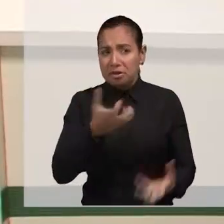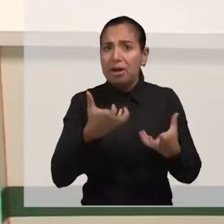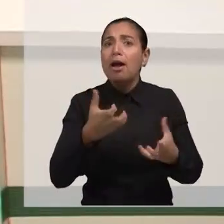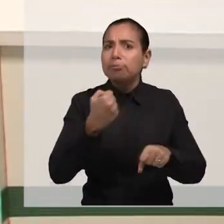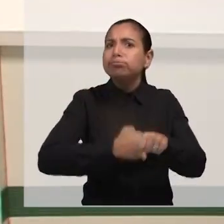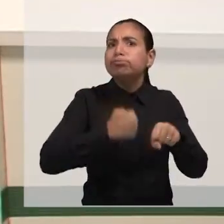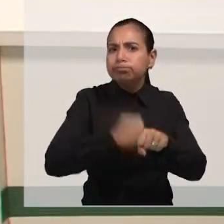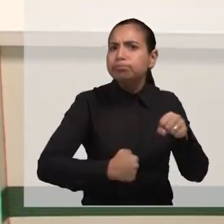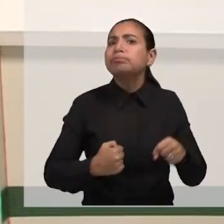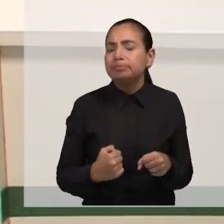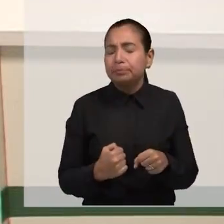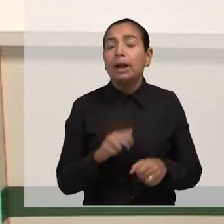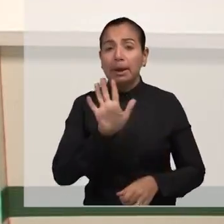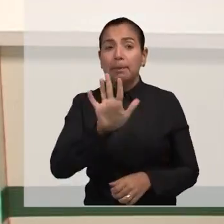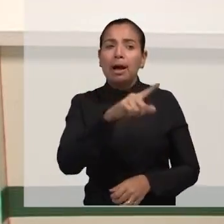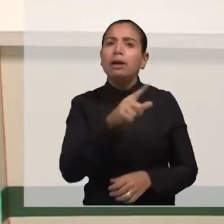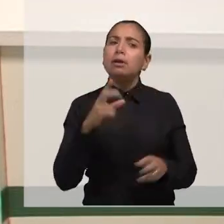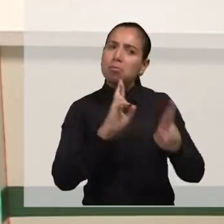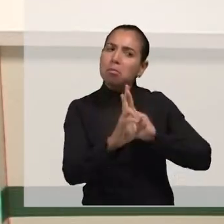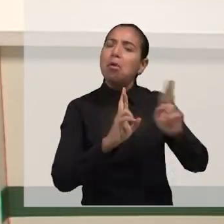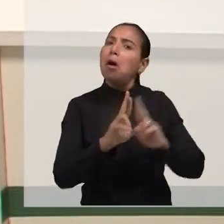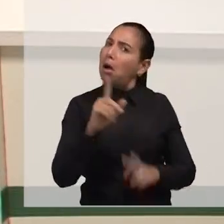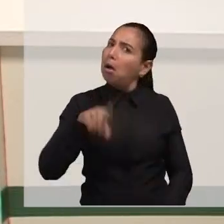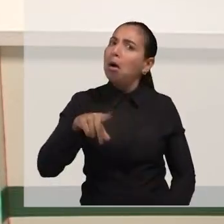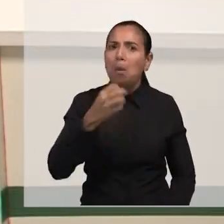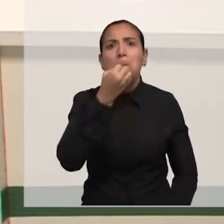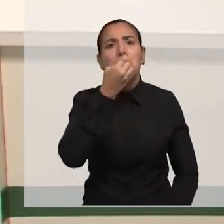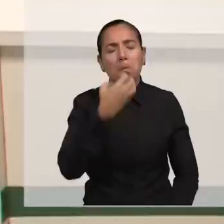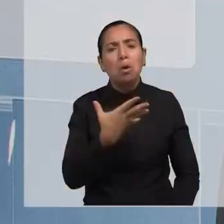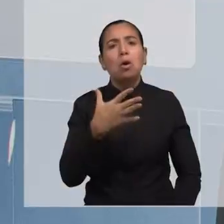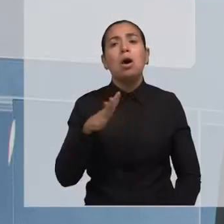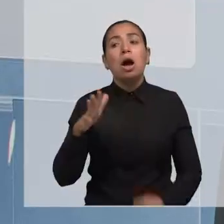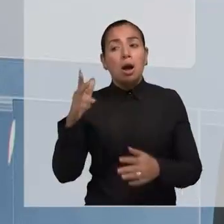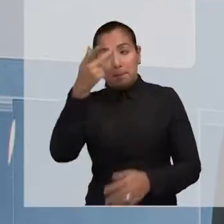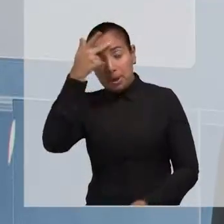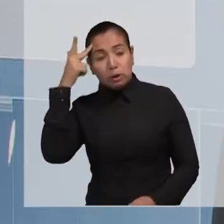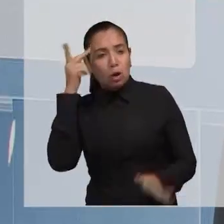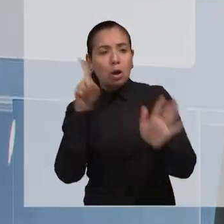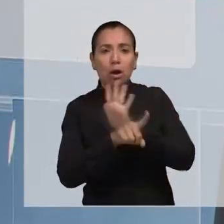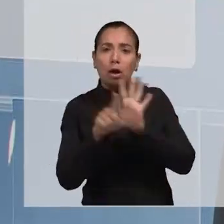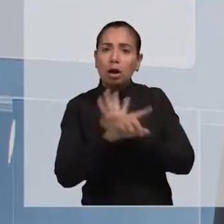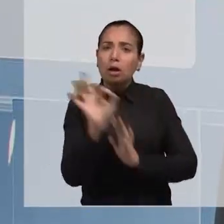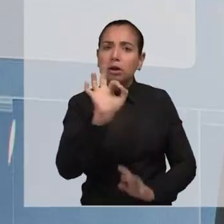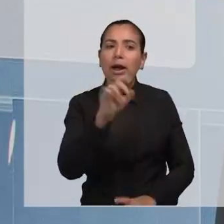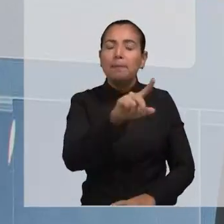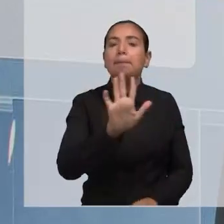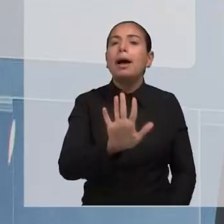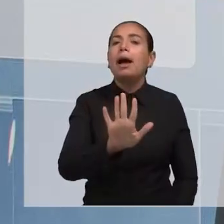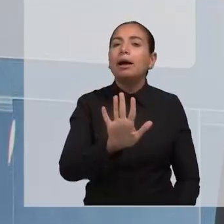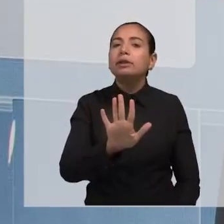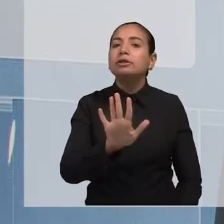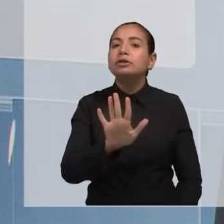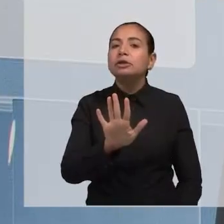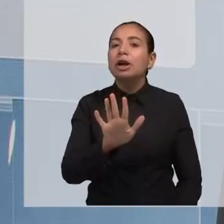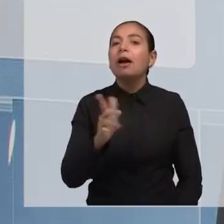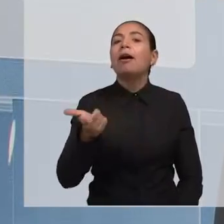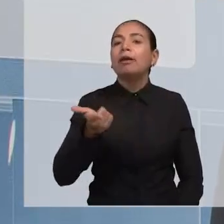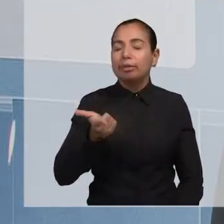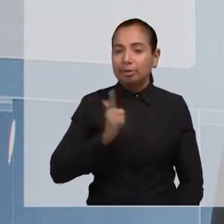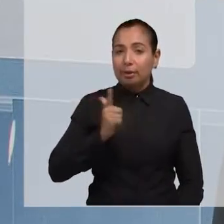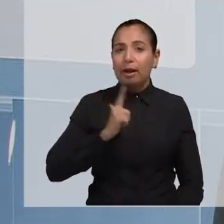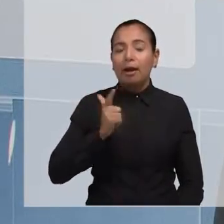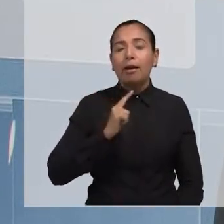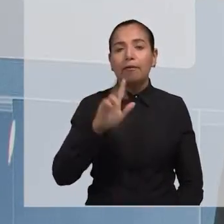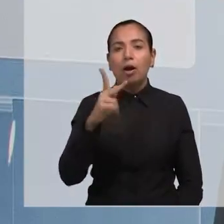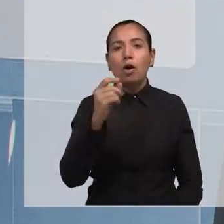saindo muito bem na entrevista. E sem ninguém questioná-lo, ele saiu com a história do Holliday. Do